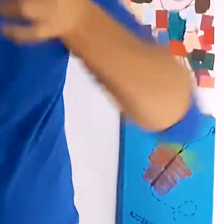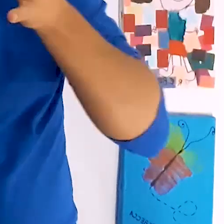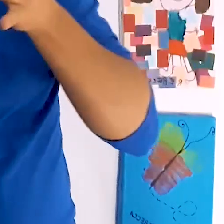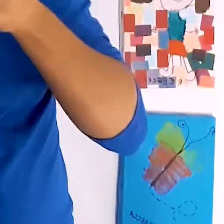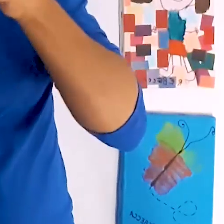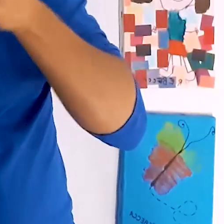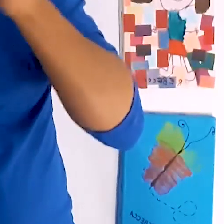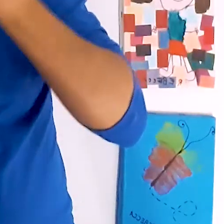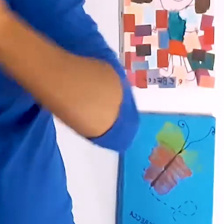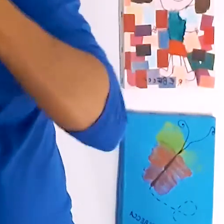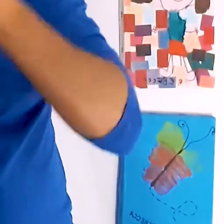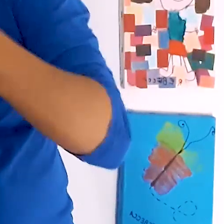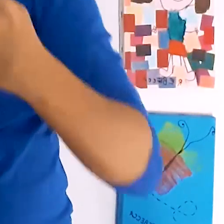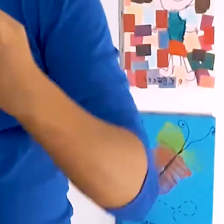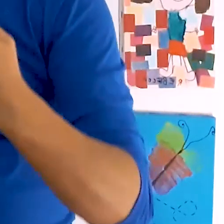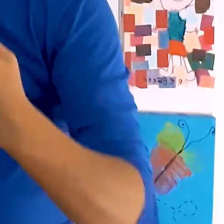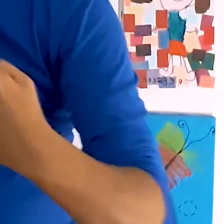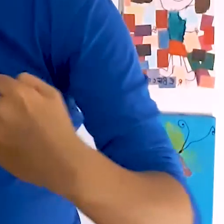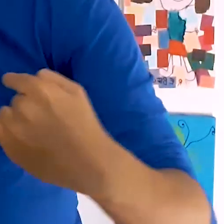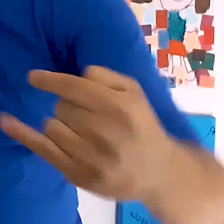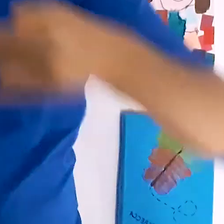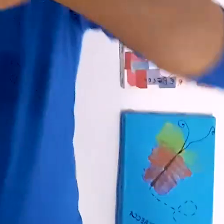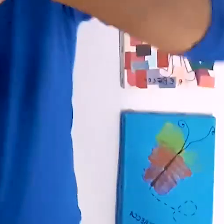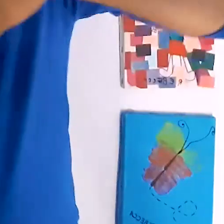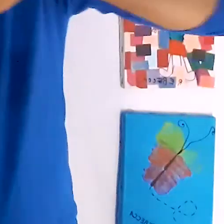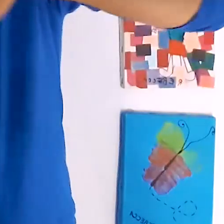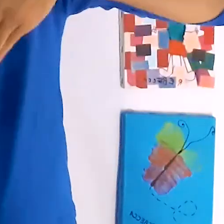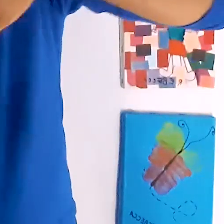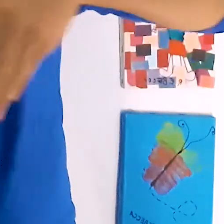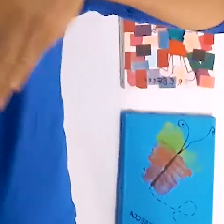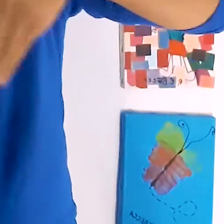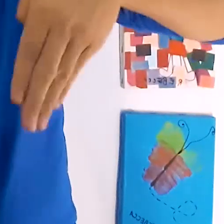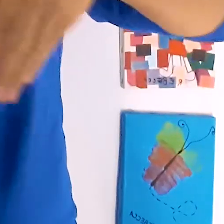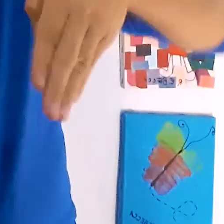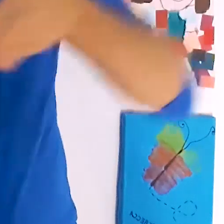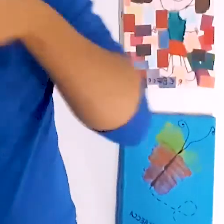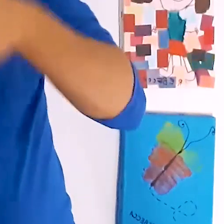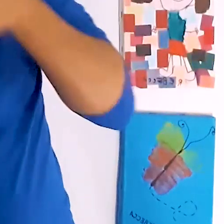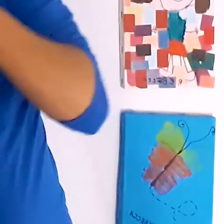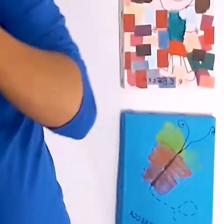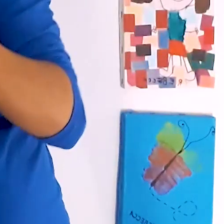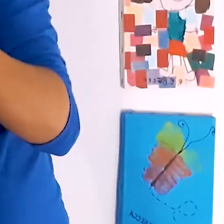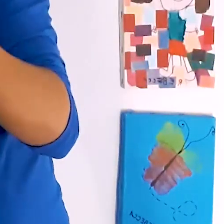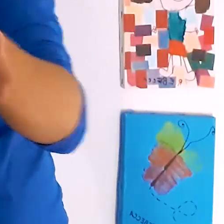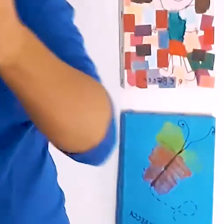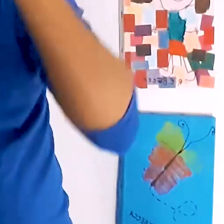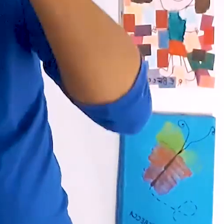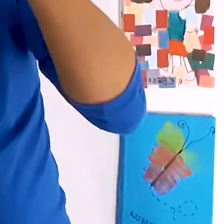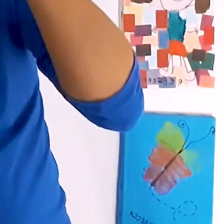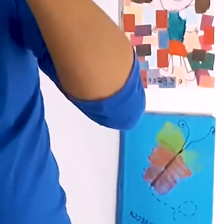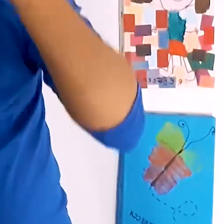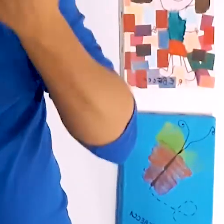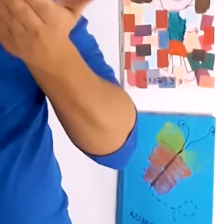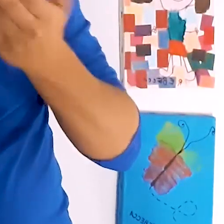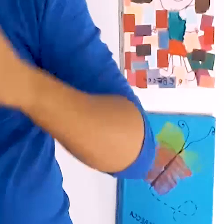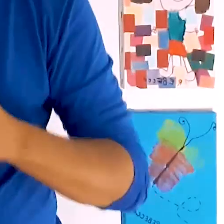e trilhos, aqueles feitos de ferro por onde passam os trens,